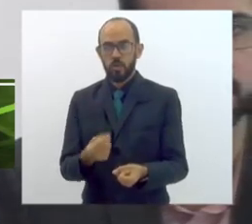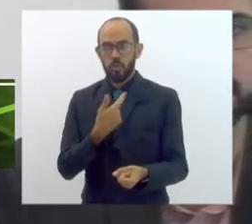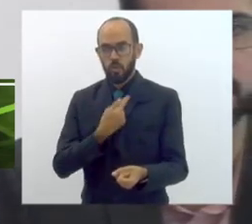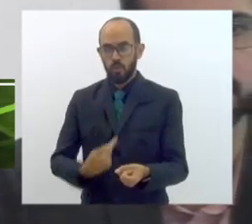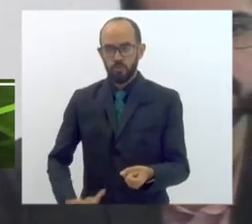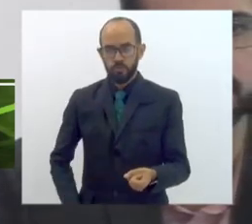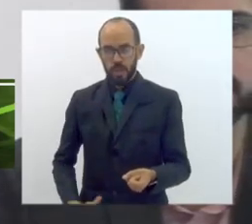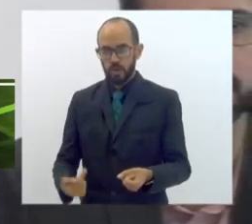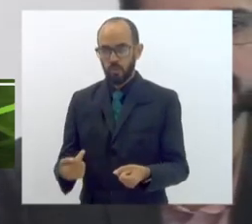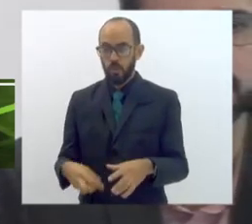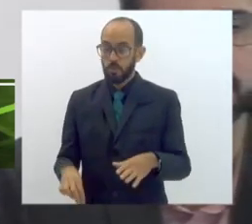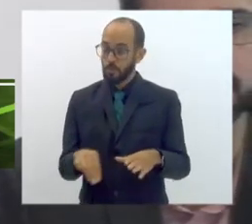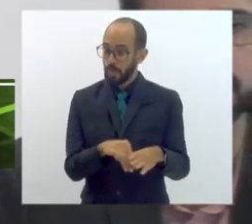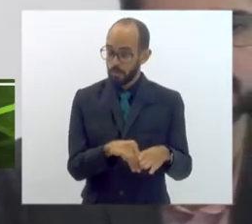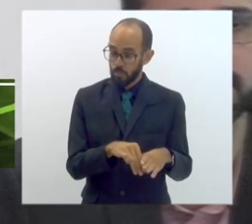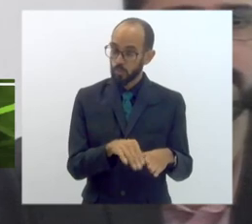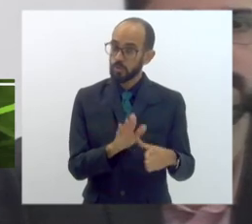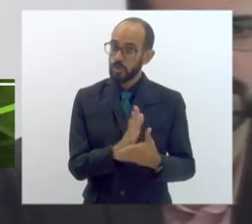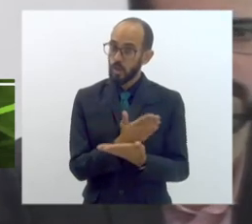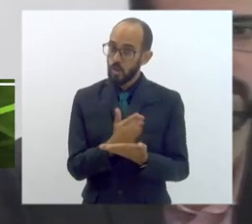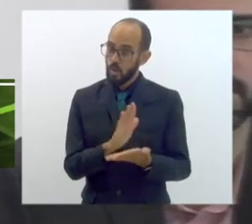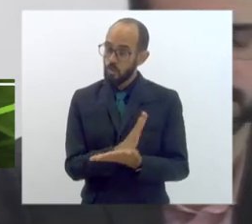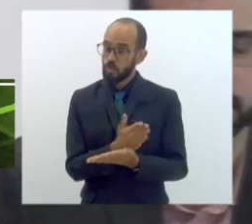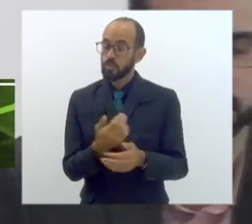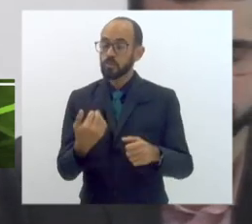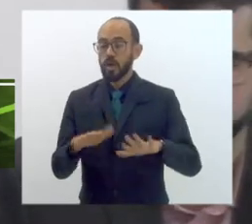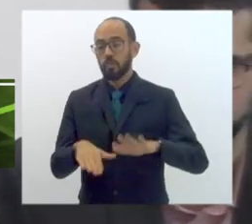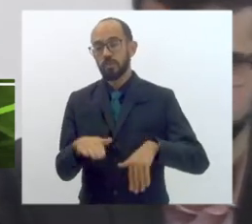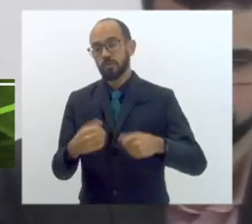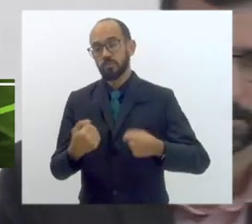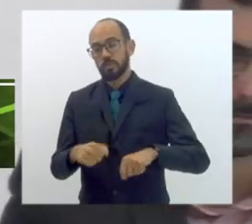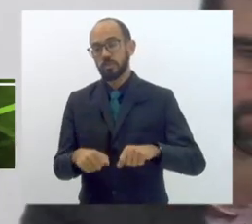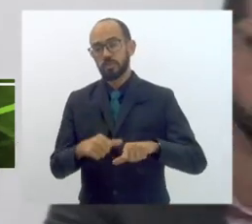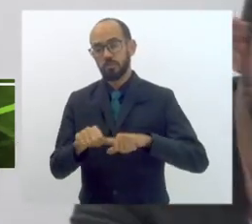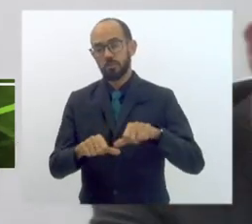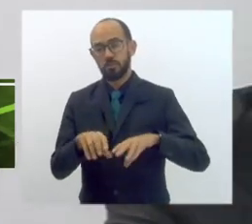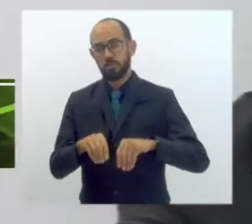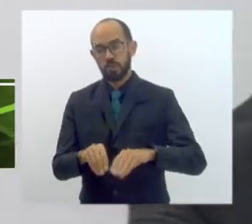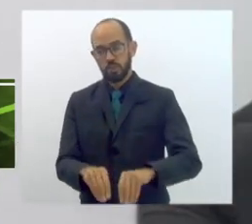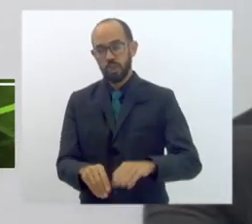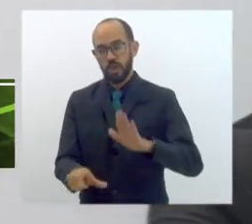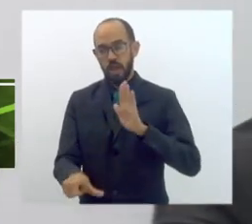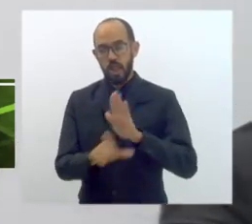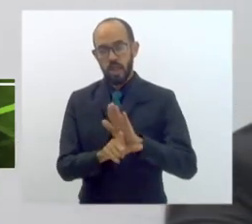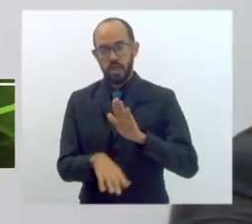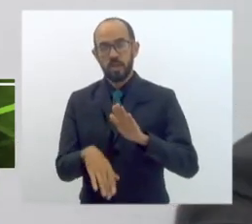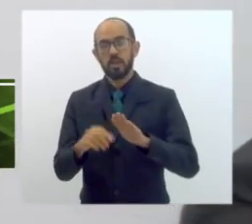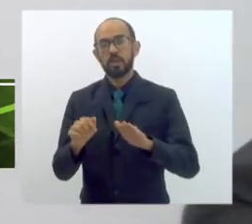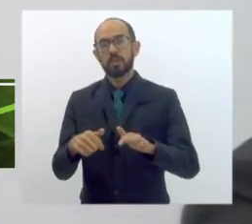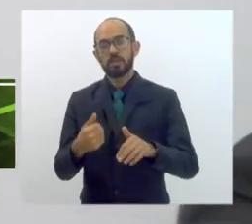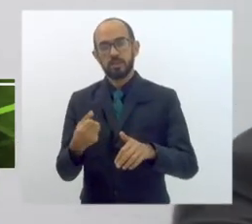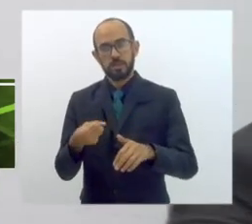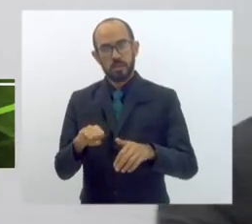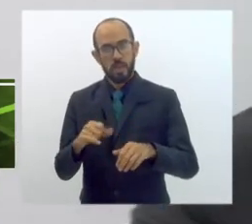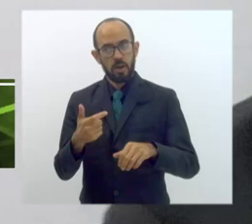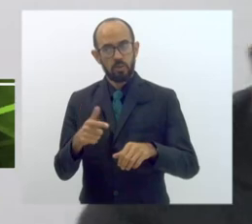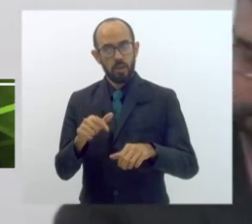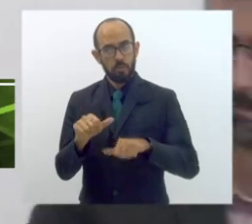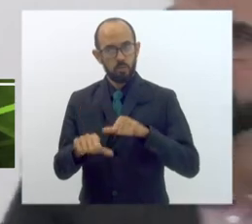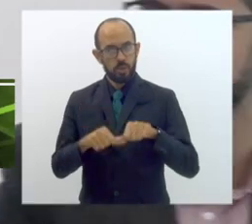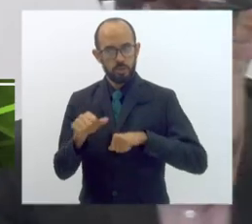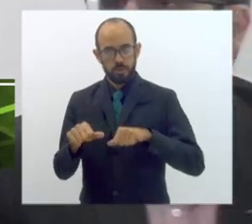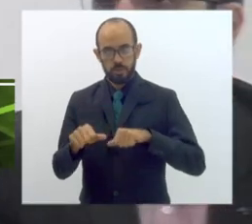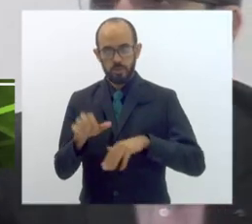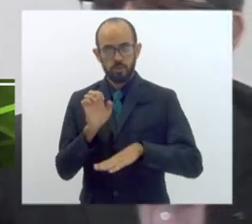ainda tenha consórcio que precisa mexer na legislação. Se não tiver essa mudança, o Estado fica impedido de entrar e,